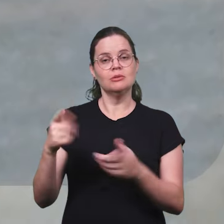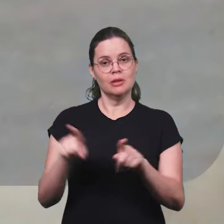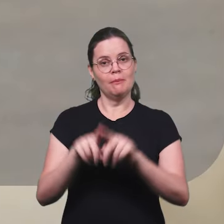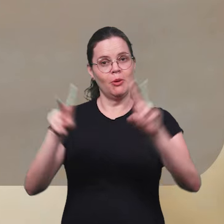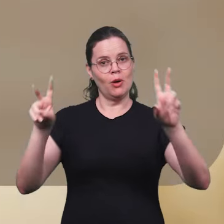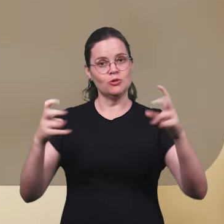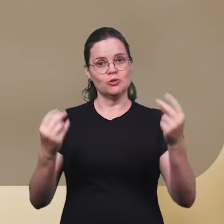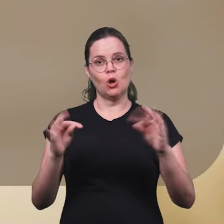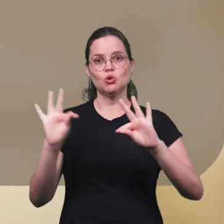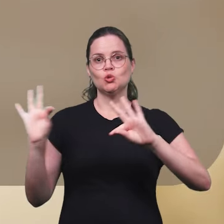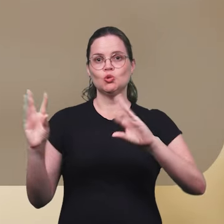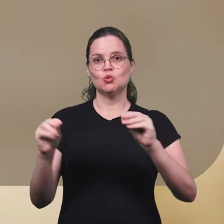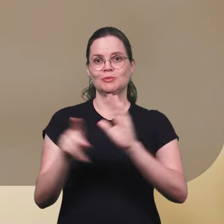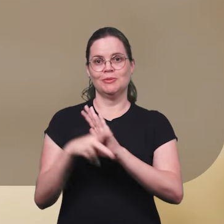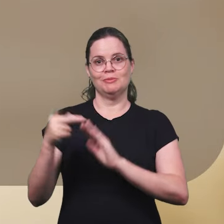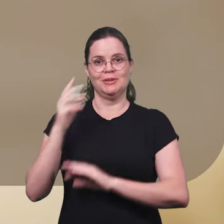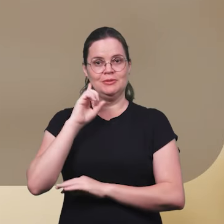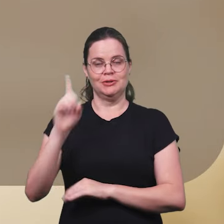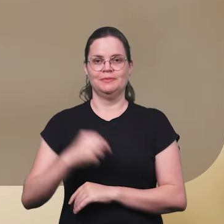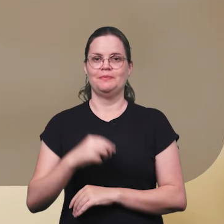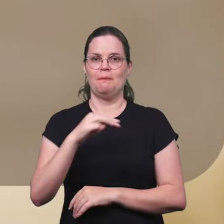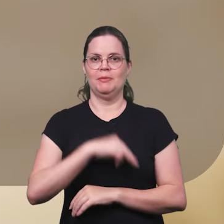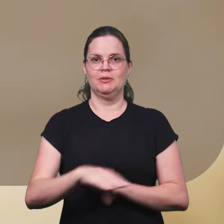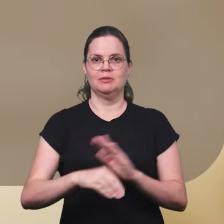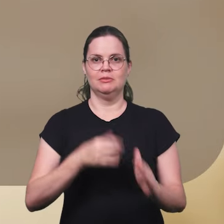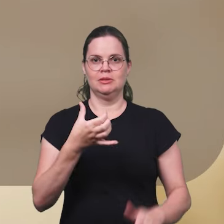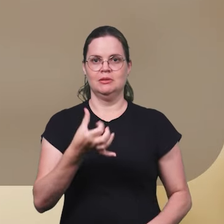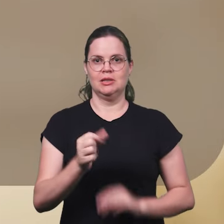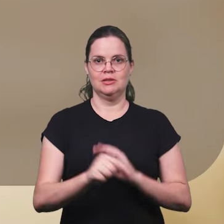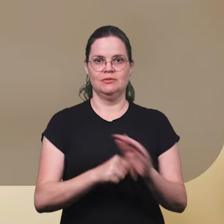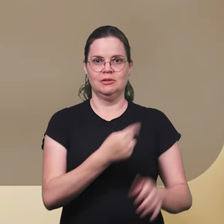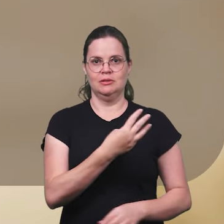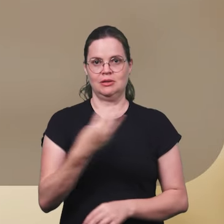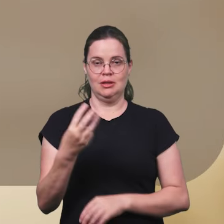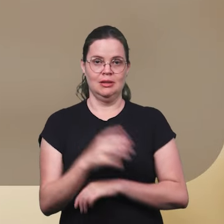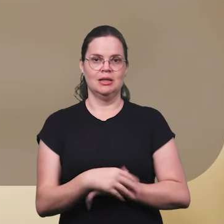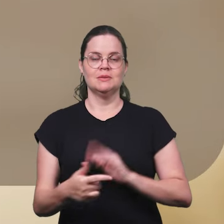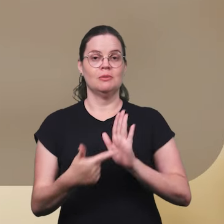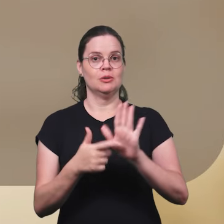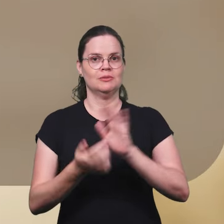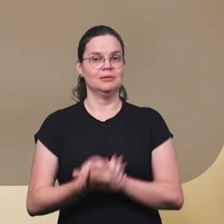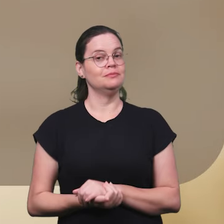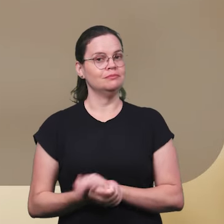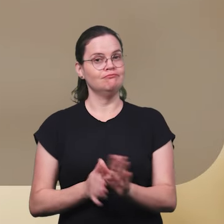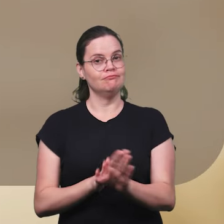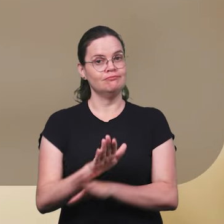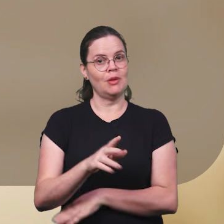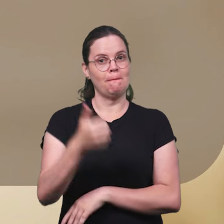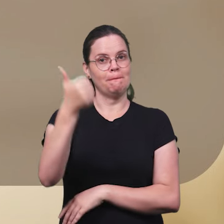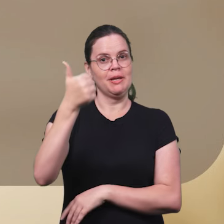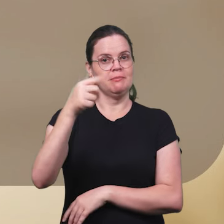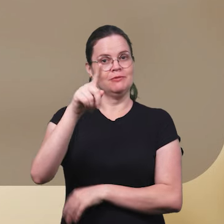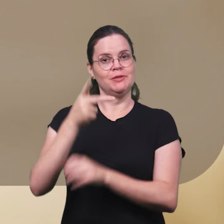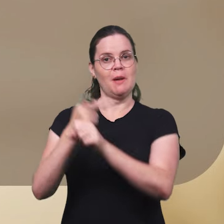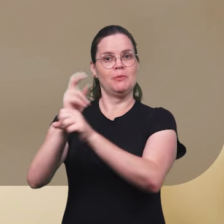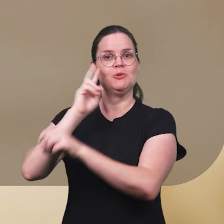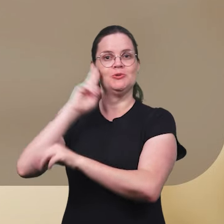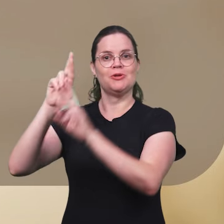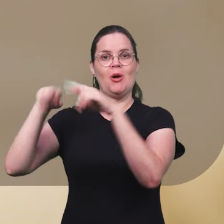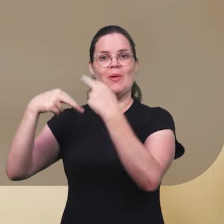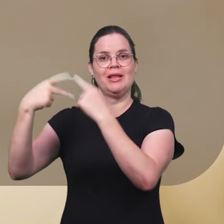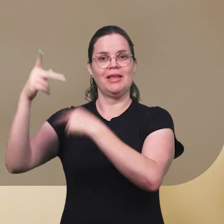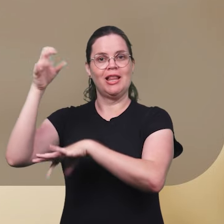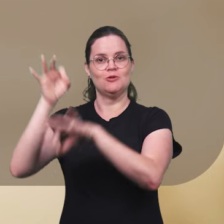capítulo 6, verso 33 diz assim: mas buscai primeiro o reino de Deus e a sua justiça,